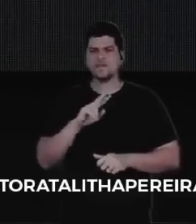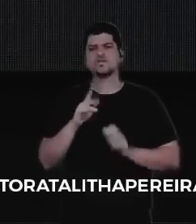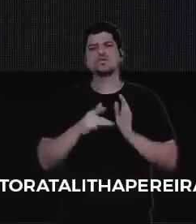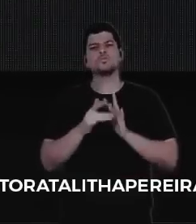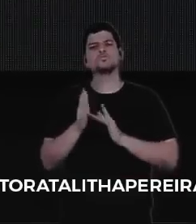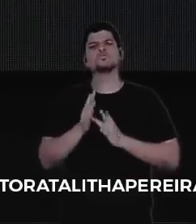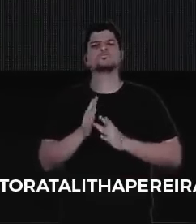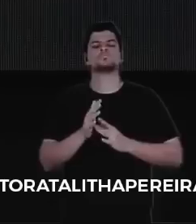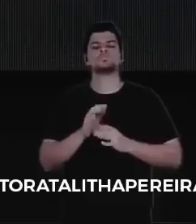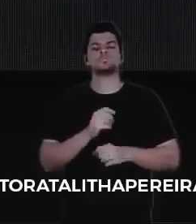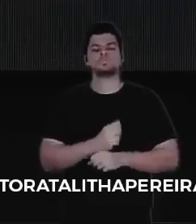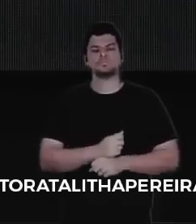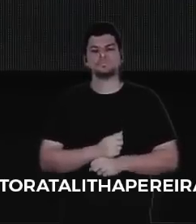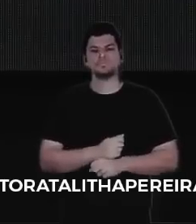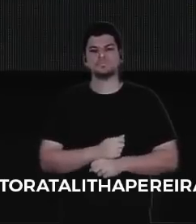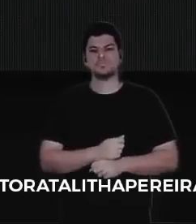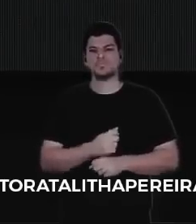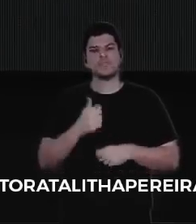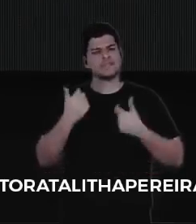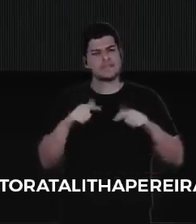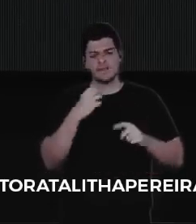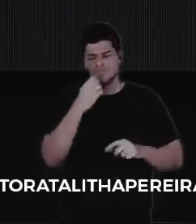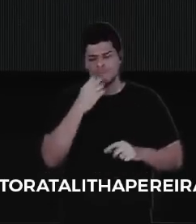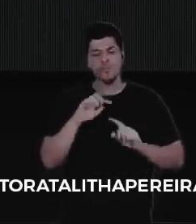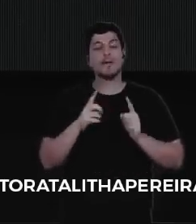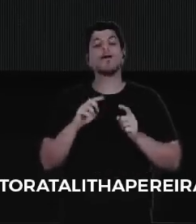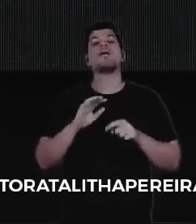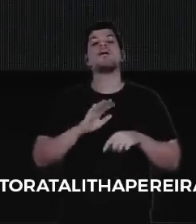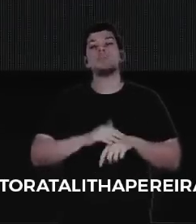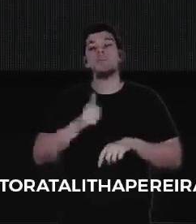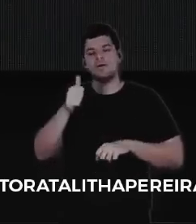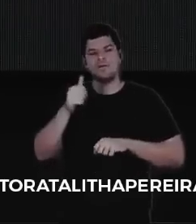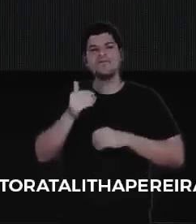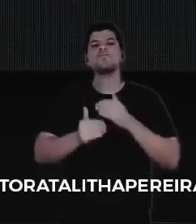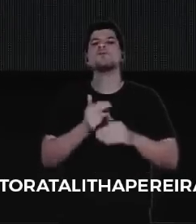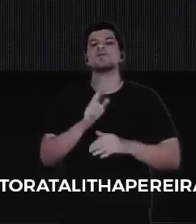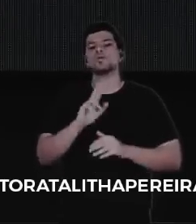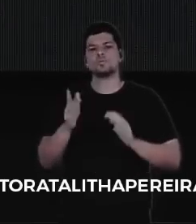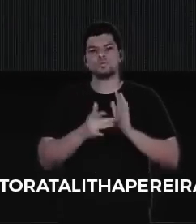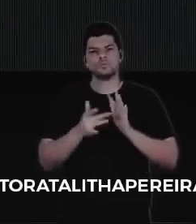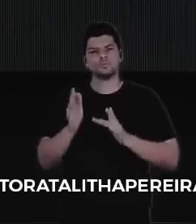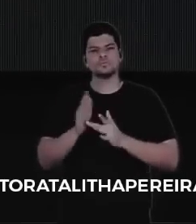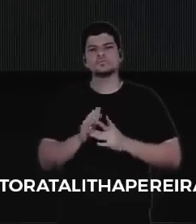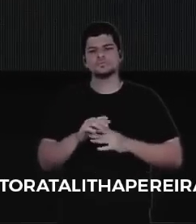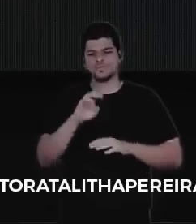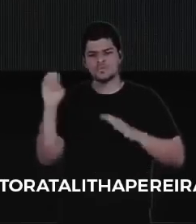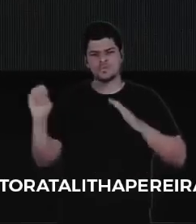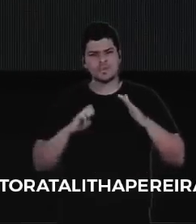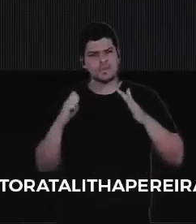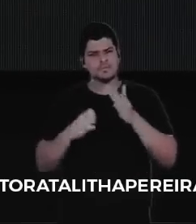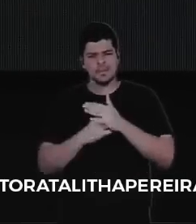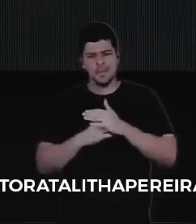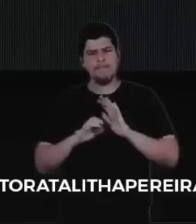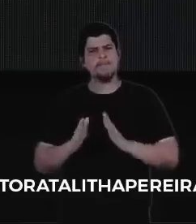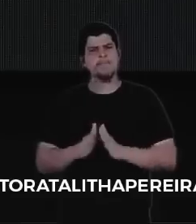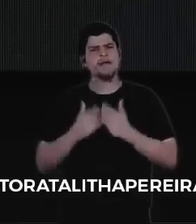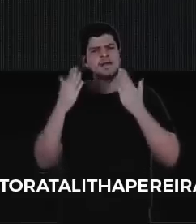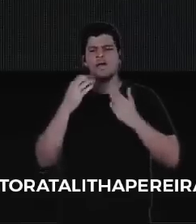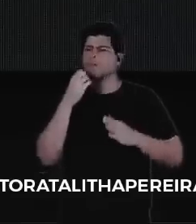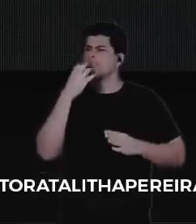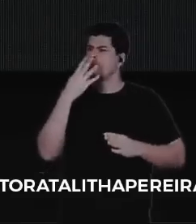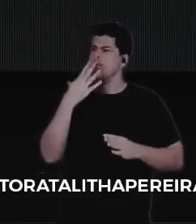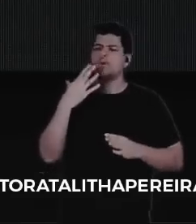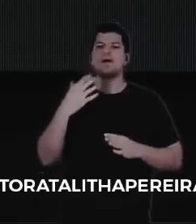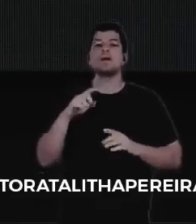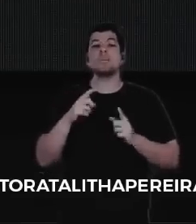Senhor Jesus. Ei, tá bom no teu emprego, mas vai melhorar em nome do Senhor. A empresa tá maravilhosa, tá boa, tá, mas